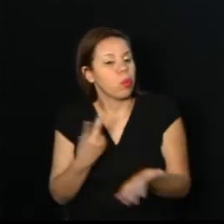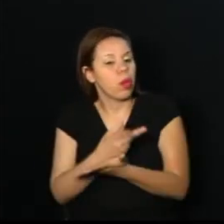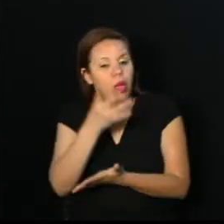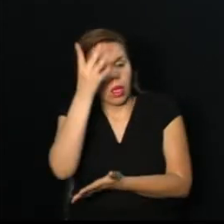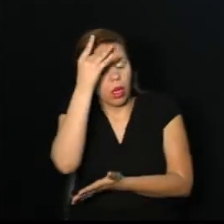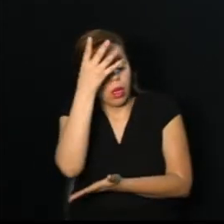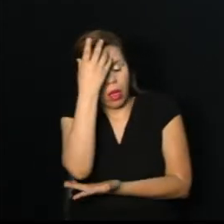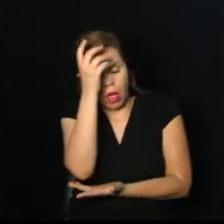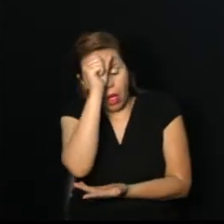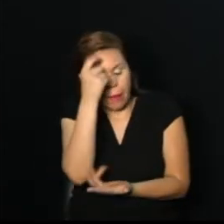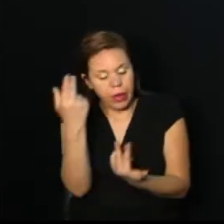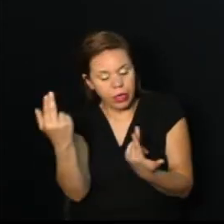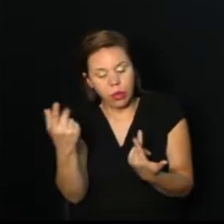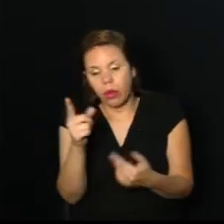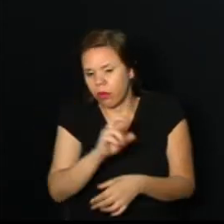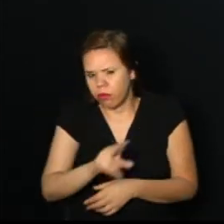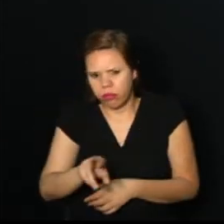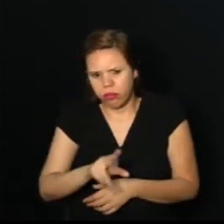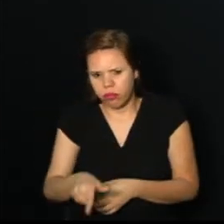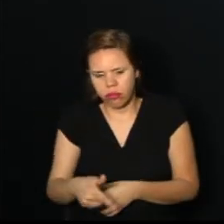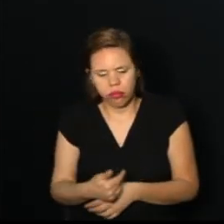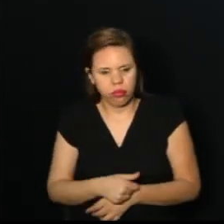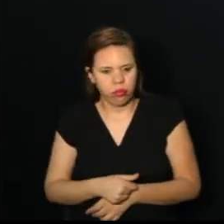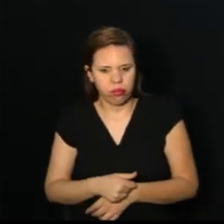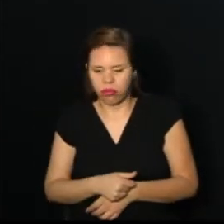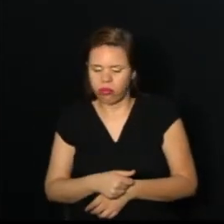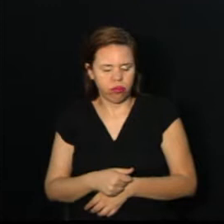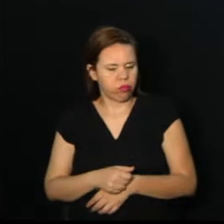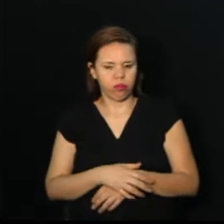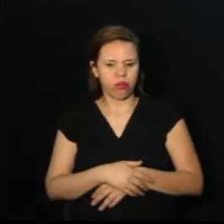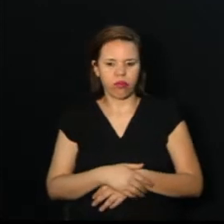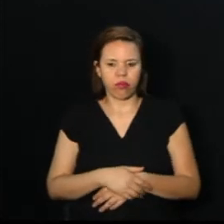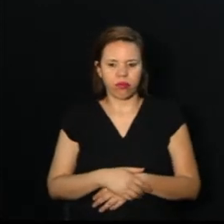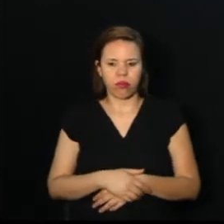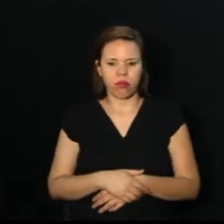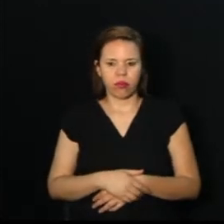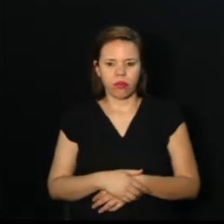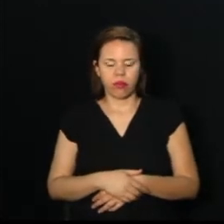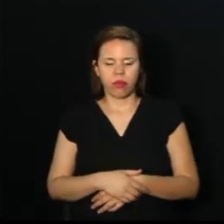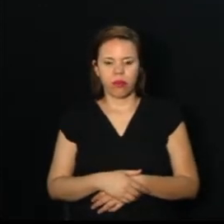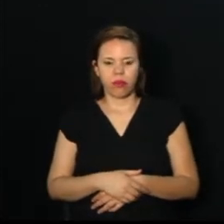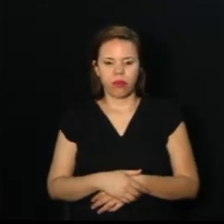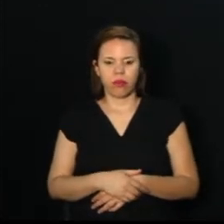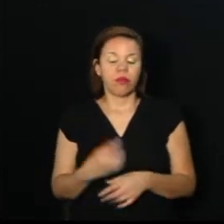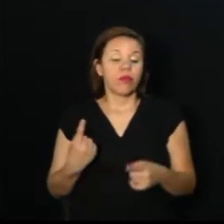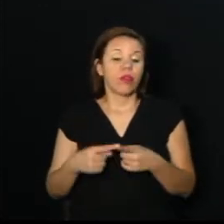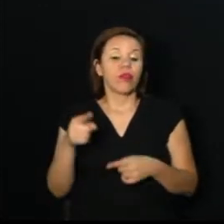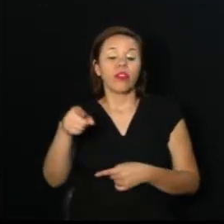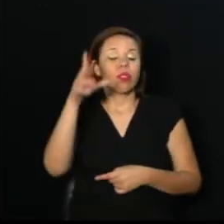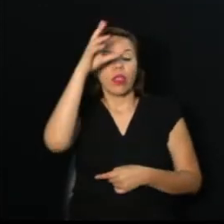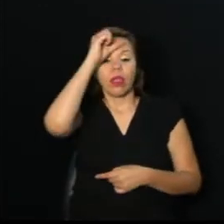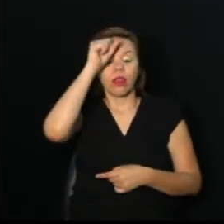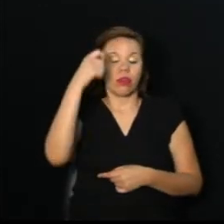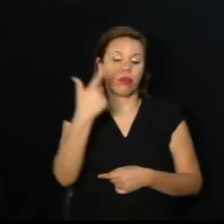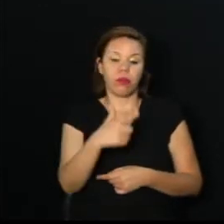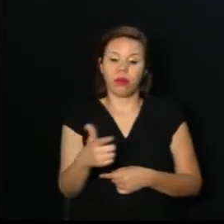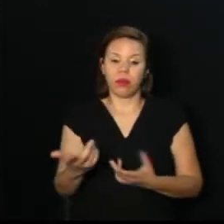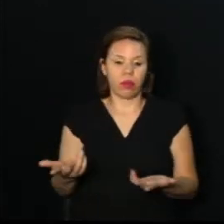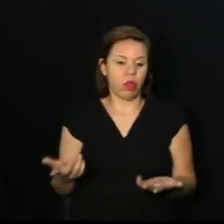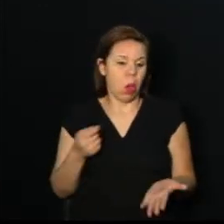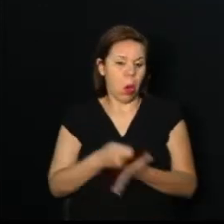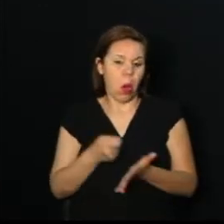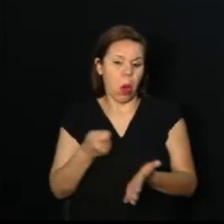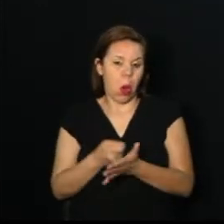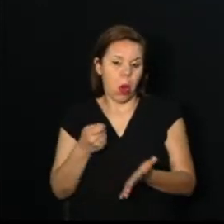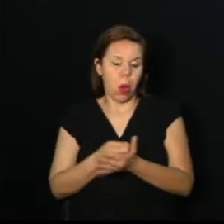aprendendo igual. Porque vocês não estão. E porque vocês nem têm a obrigação